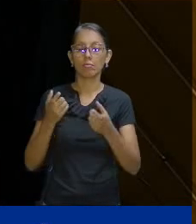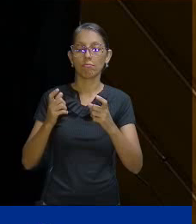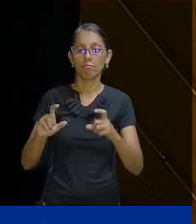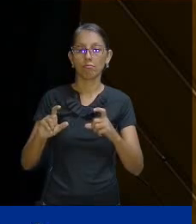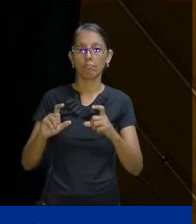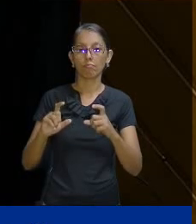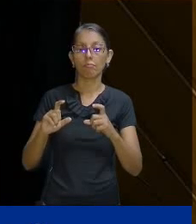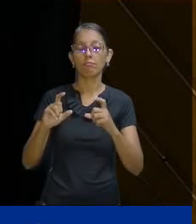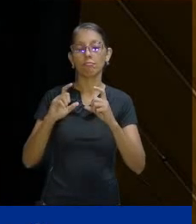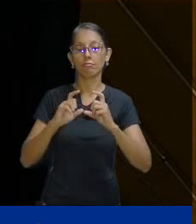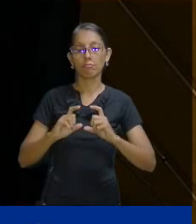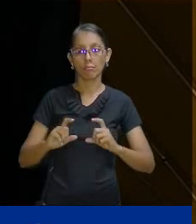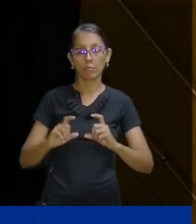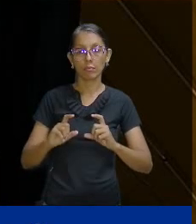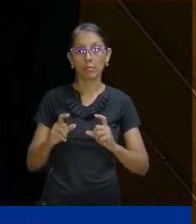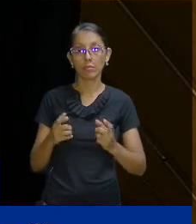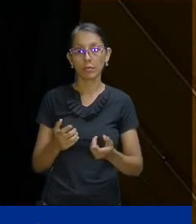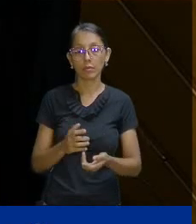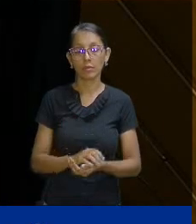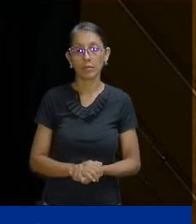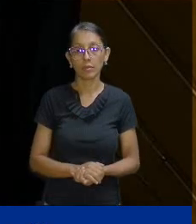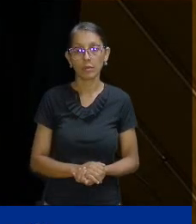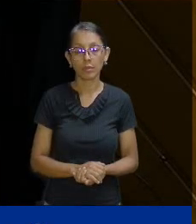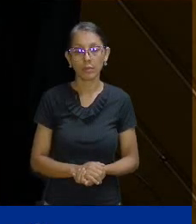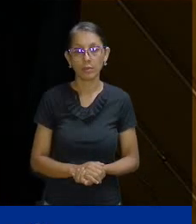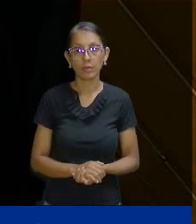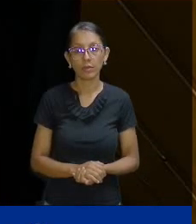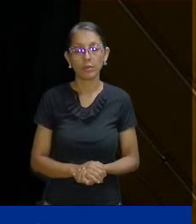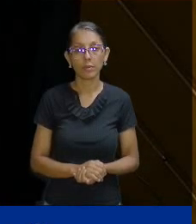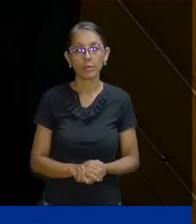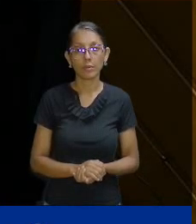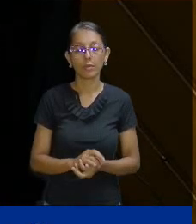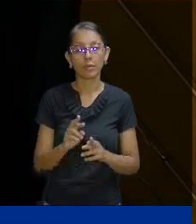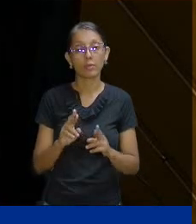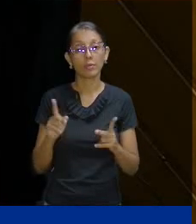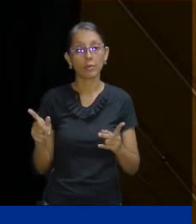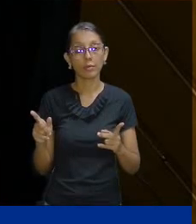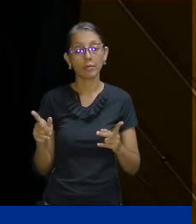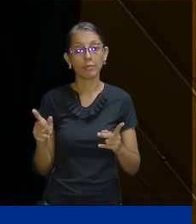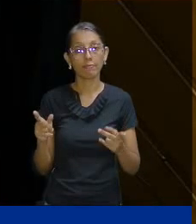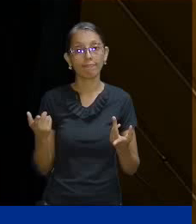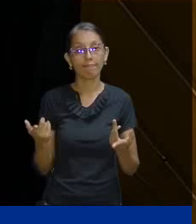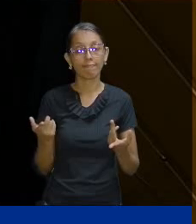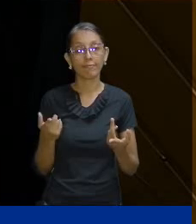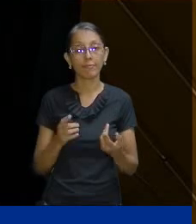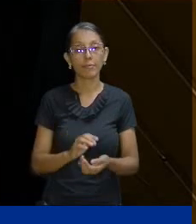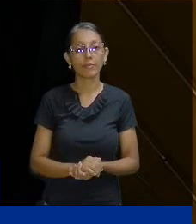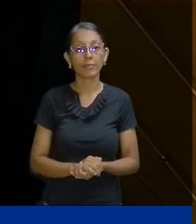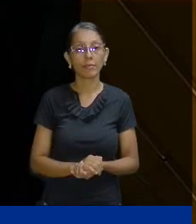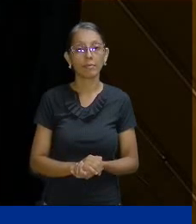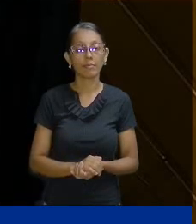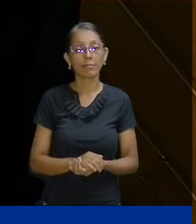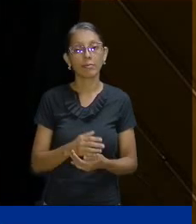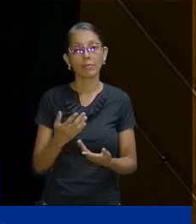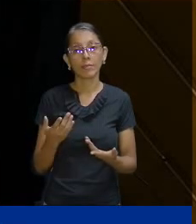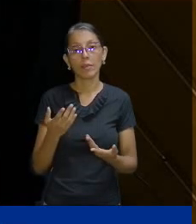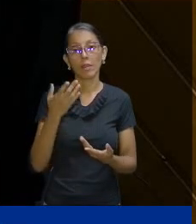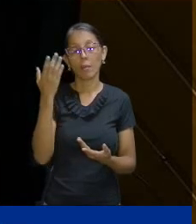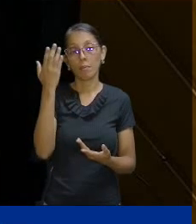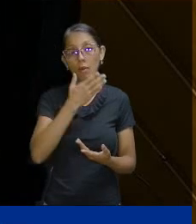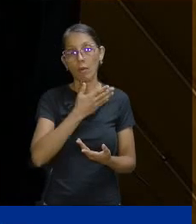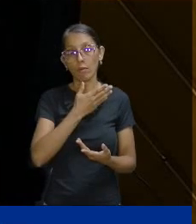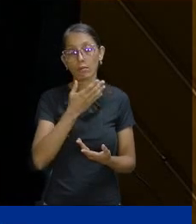conforme apontado pela defesa, violam o direito à ampla defesa, comprometendo a validade da prova produzida.